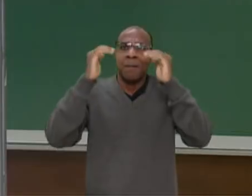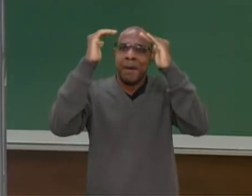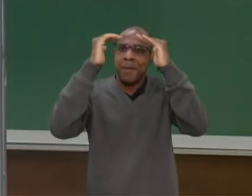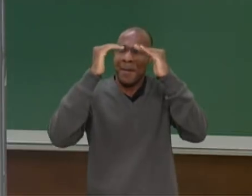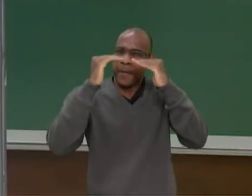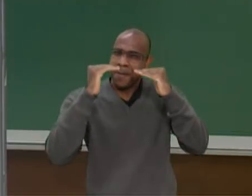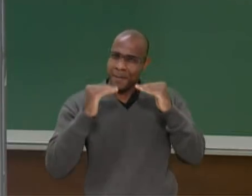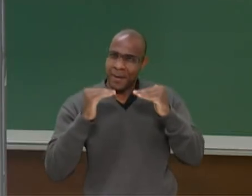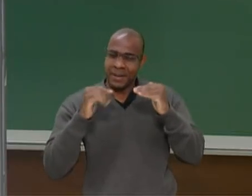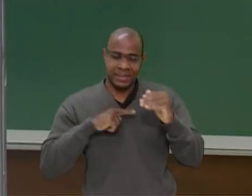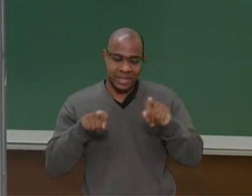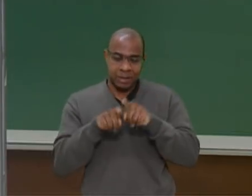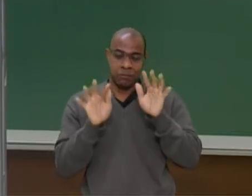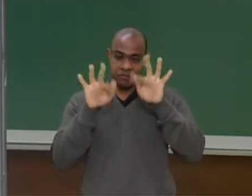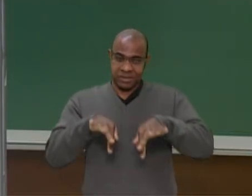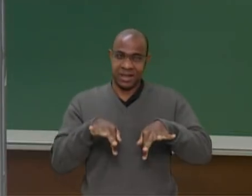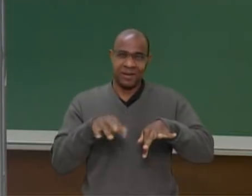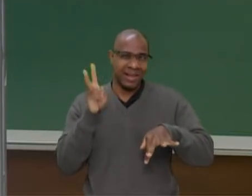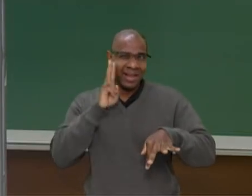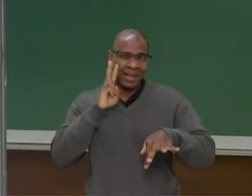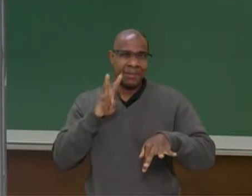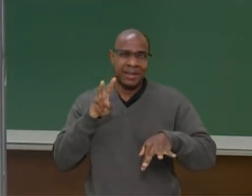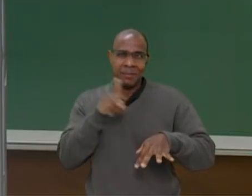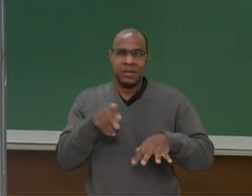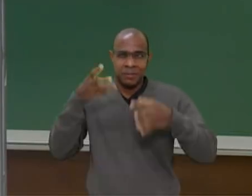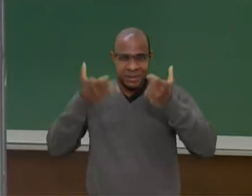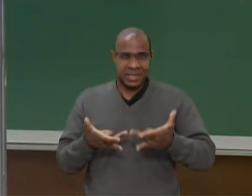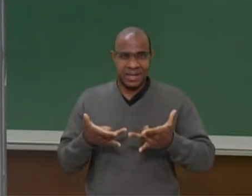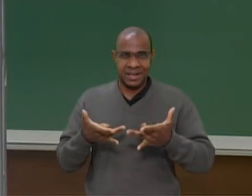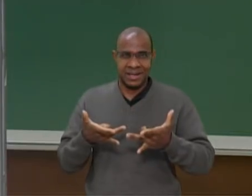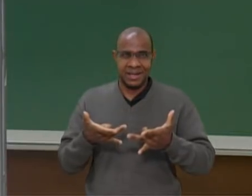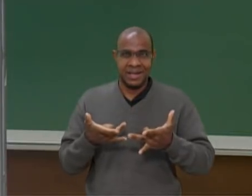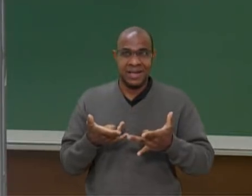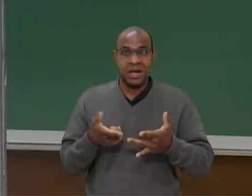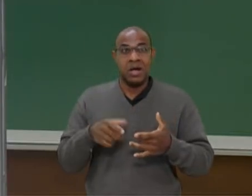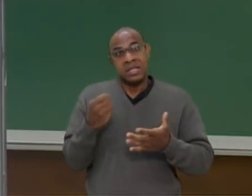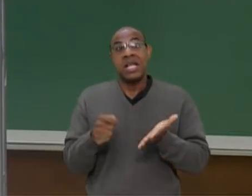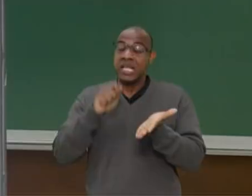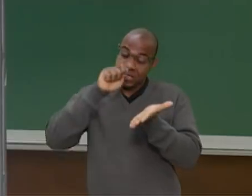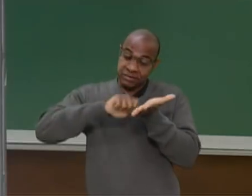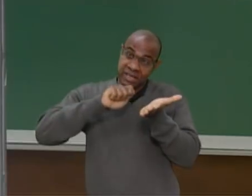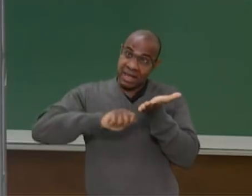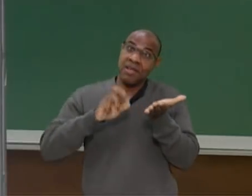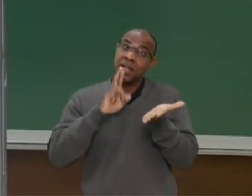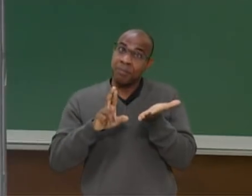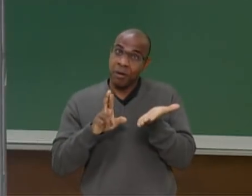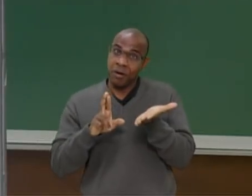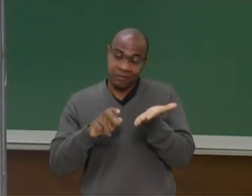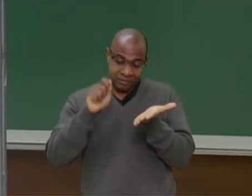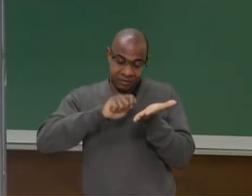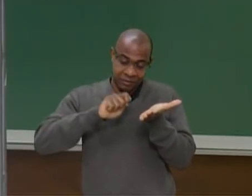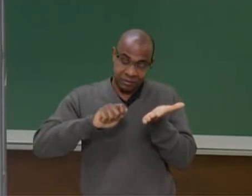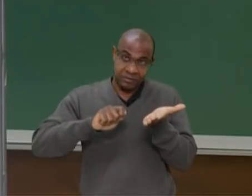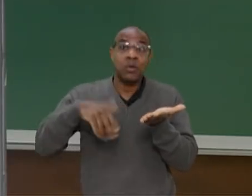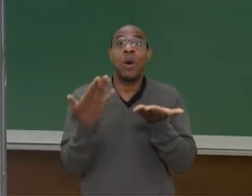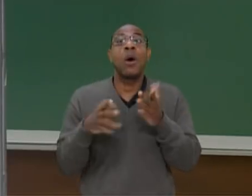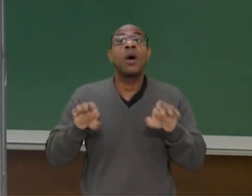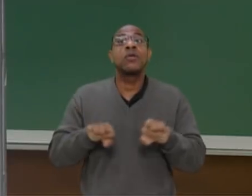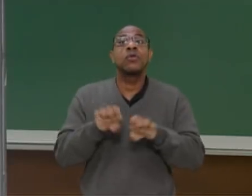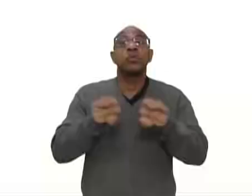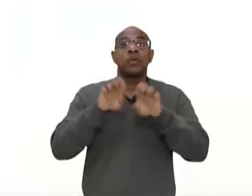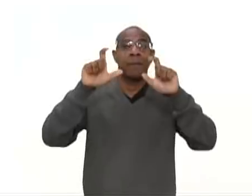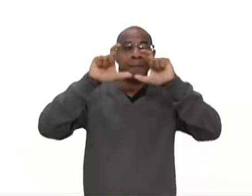o final. Vamos lá marcar ou escrever. Pega o seu caderno e escreva lá certinho,